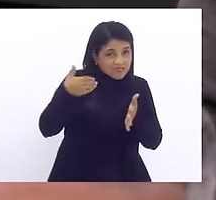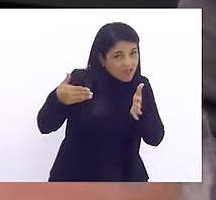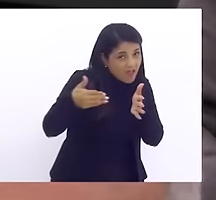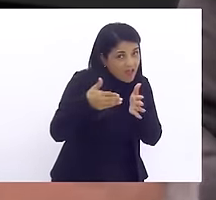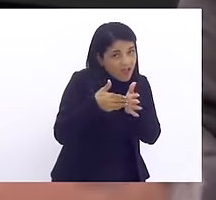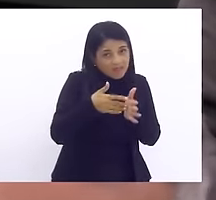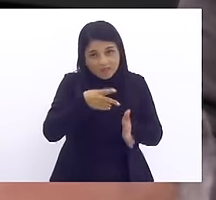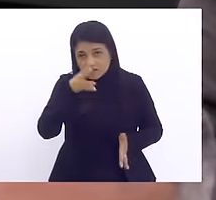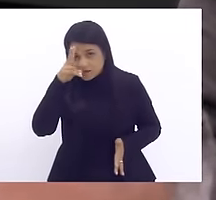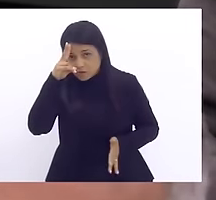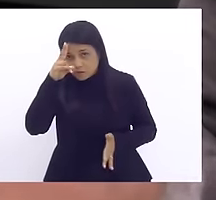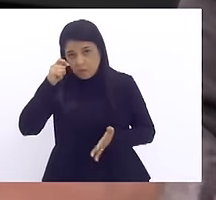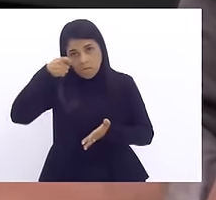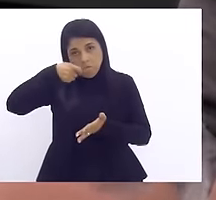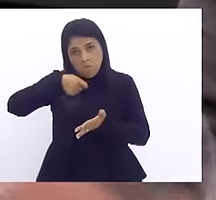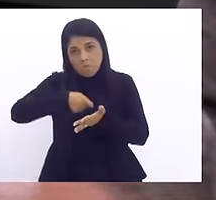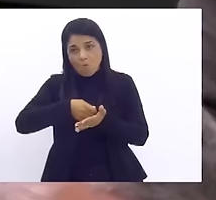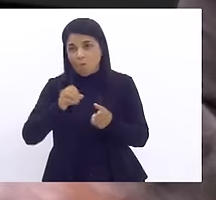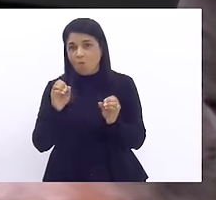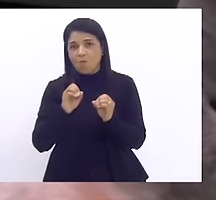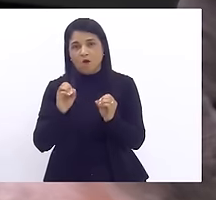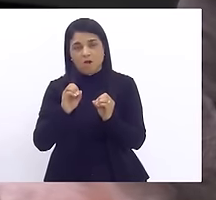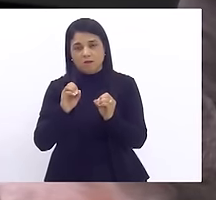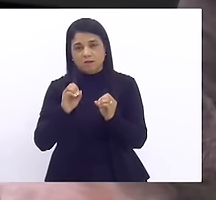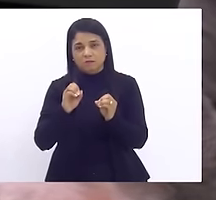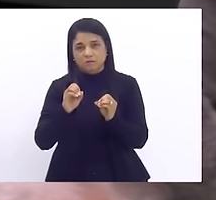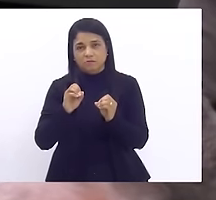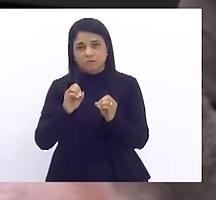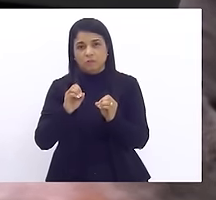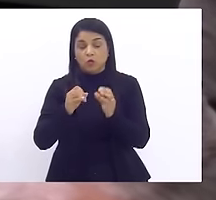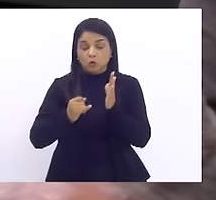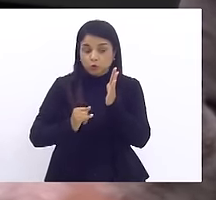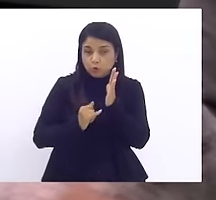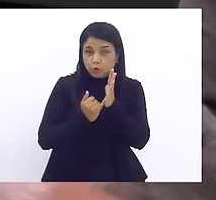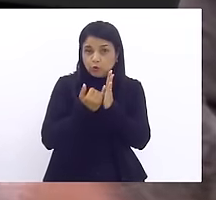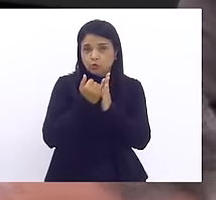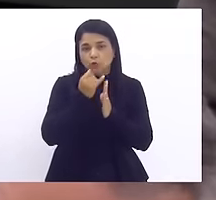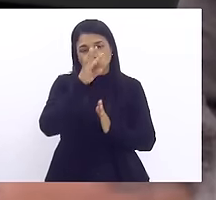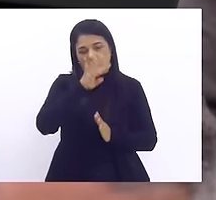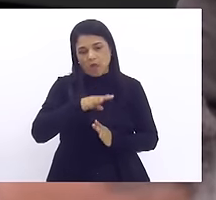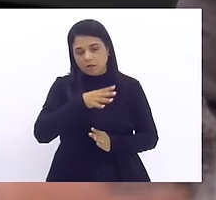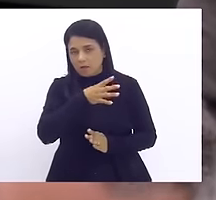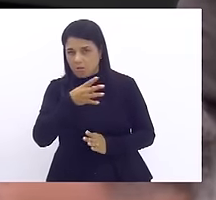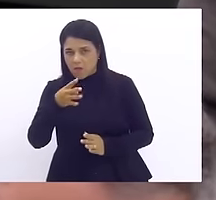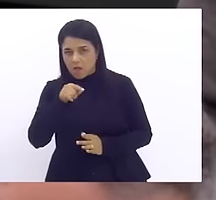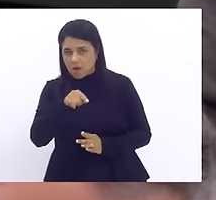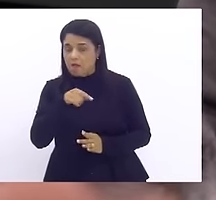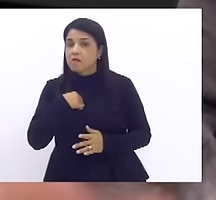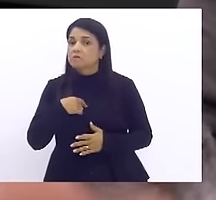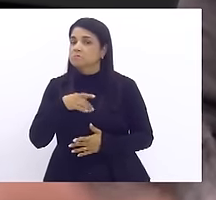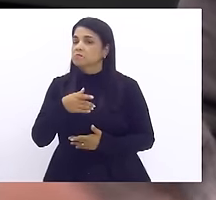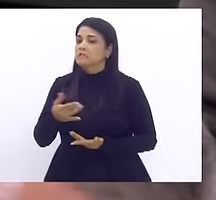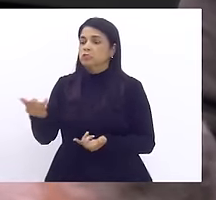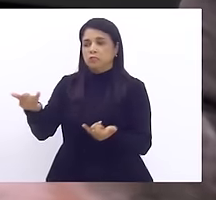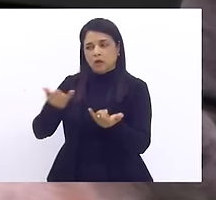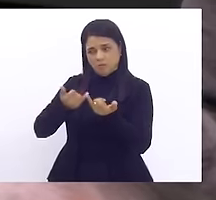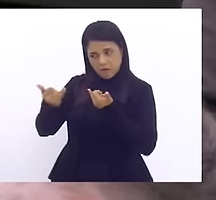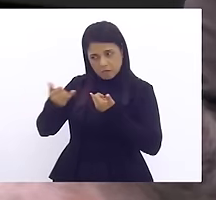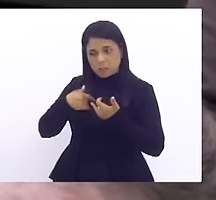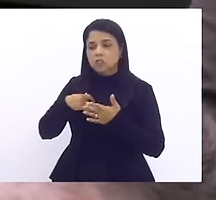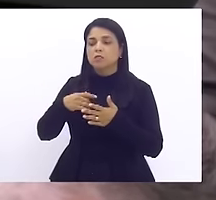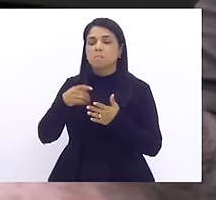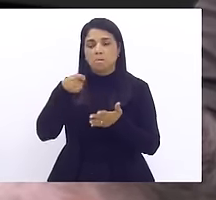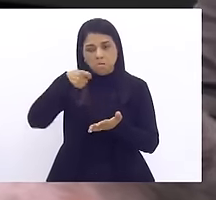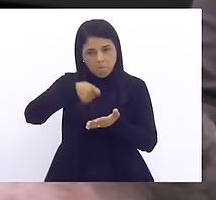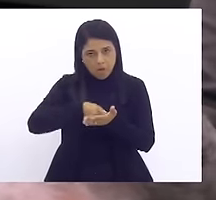se diga os valores cobrados são de acordo com a tabela estabelecida pela sua simpatia